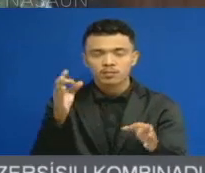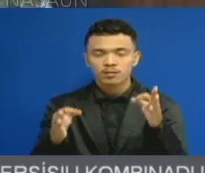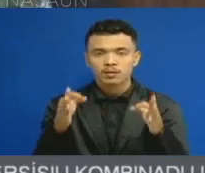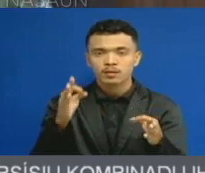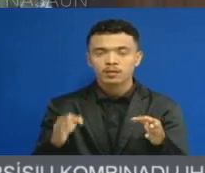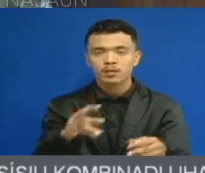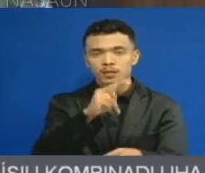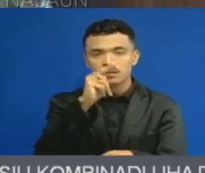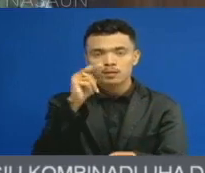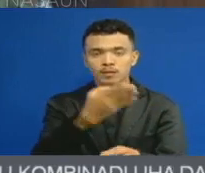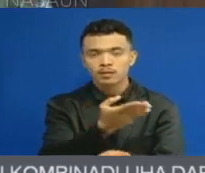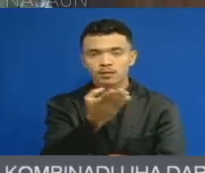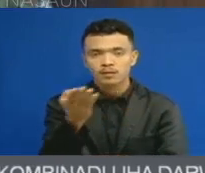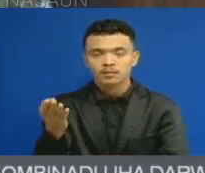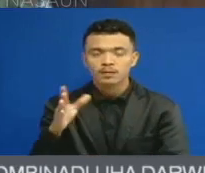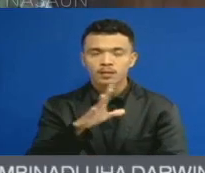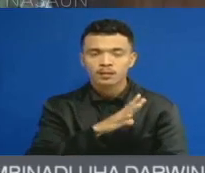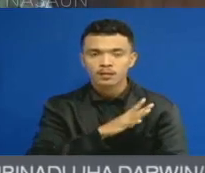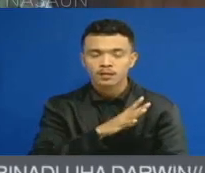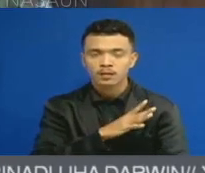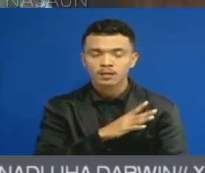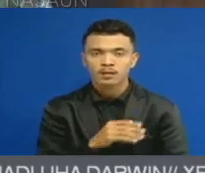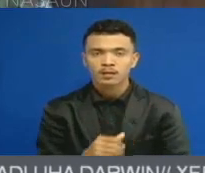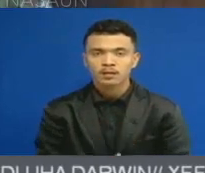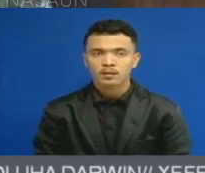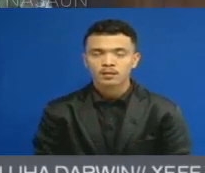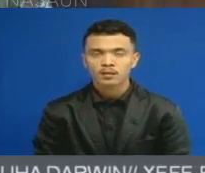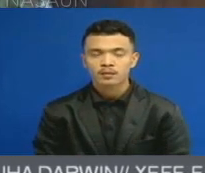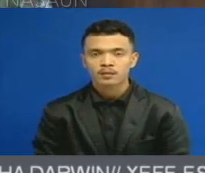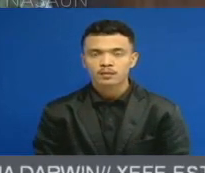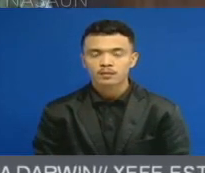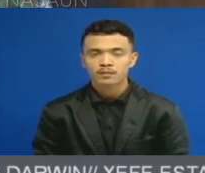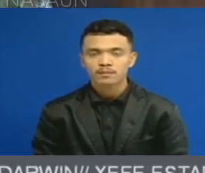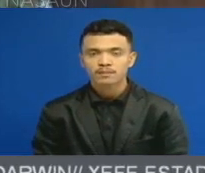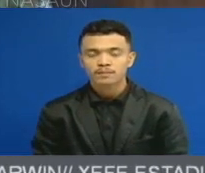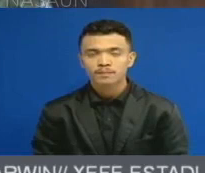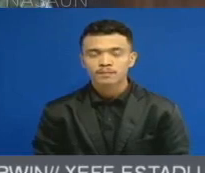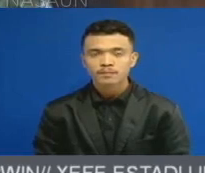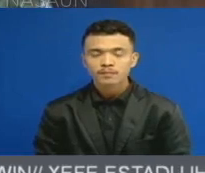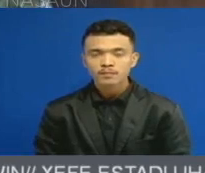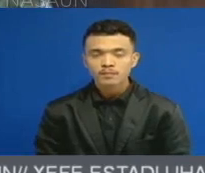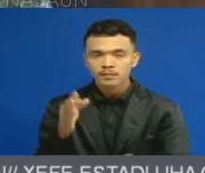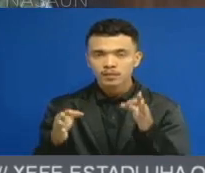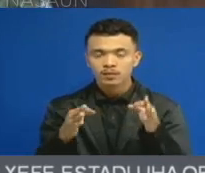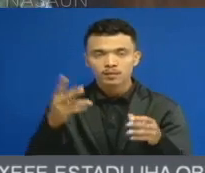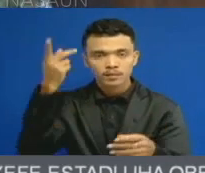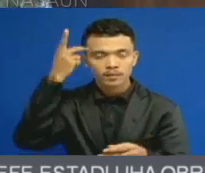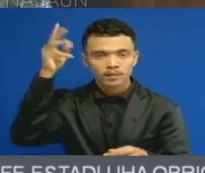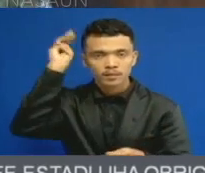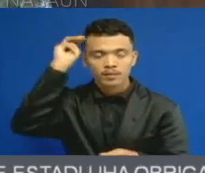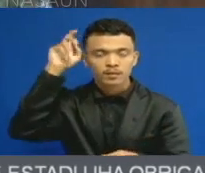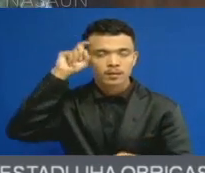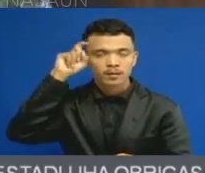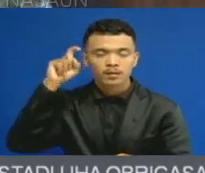e me indoc que parece que nem halou no workshop ida garruela. Entretanto, o primeiro-ministro